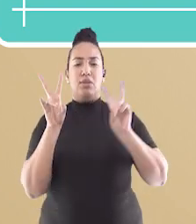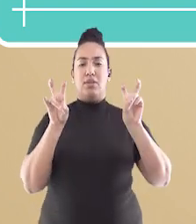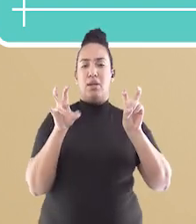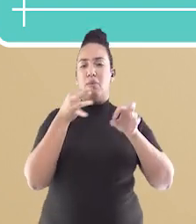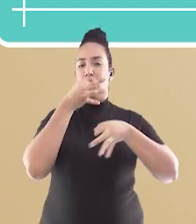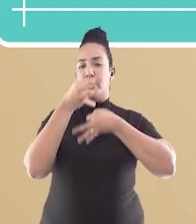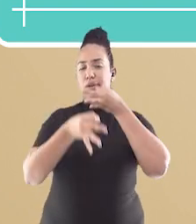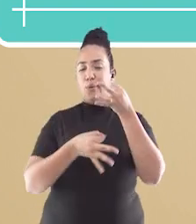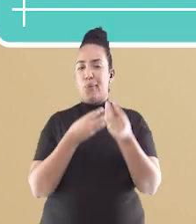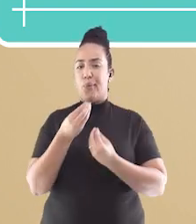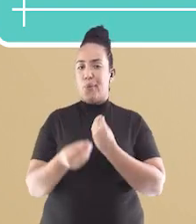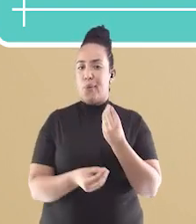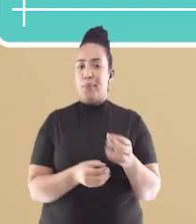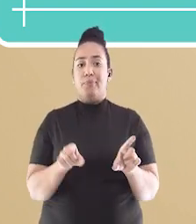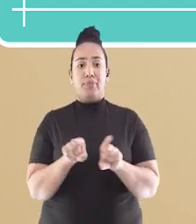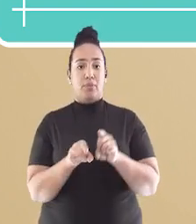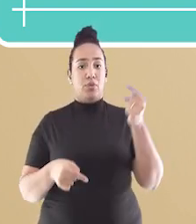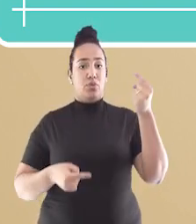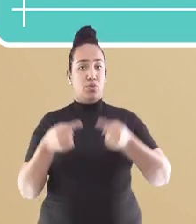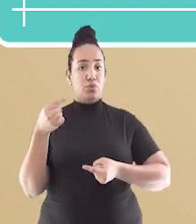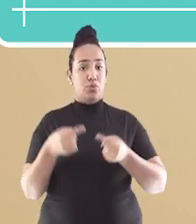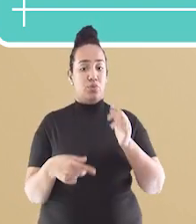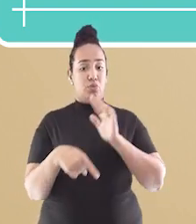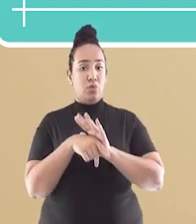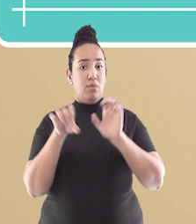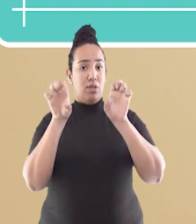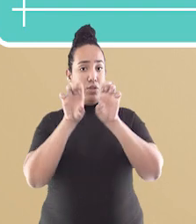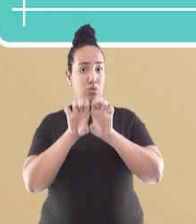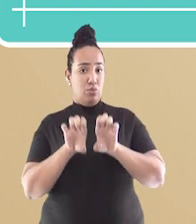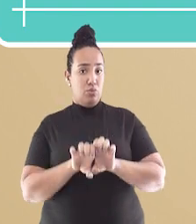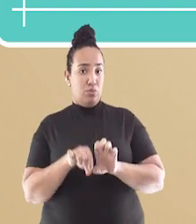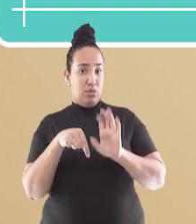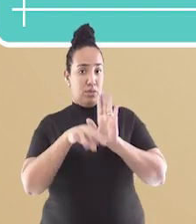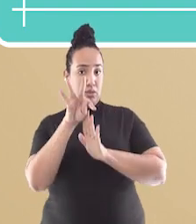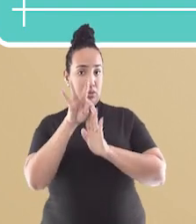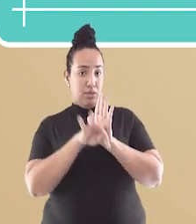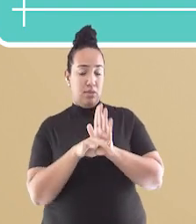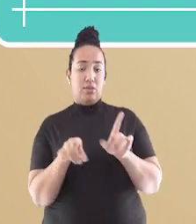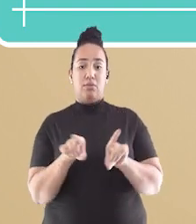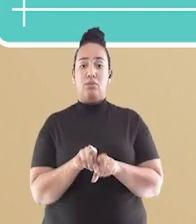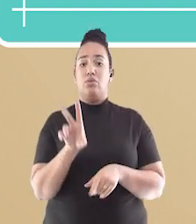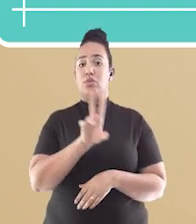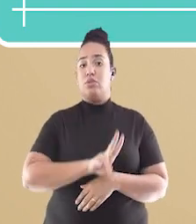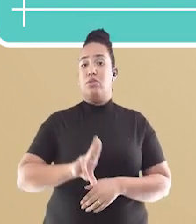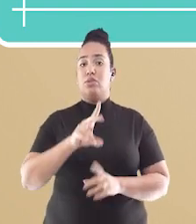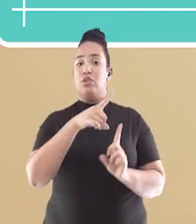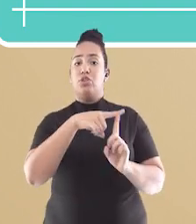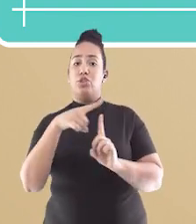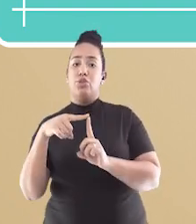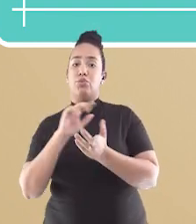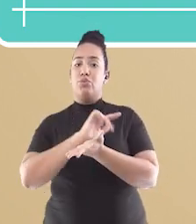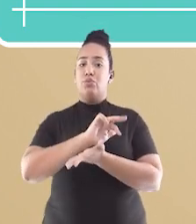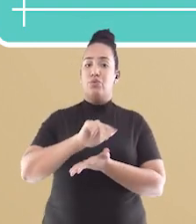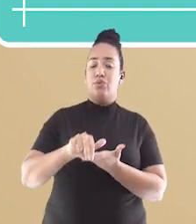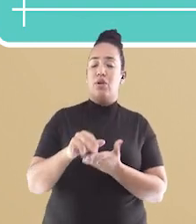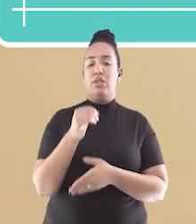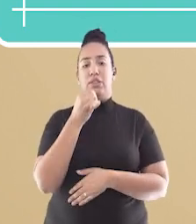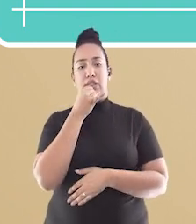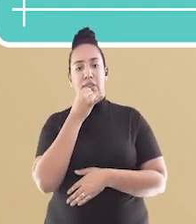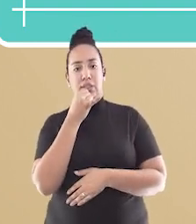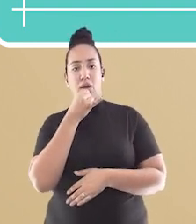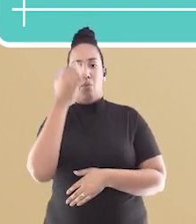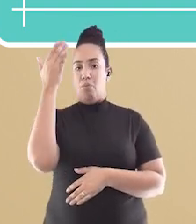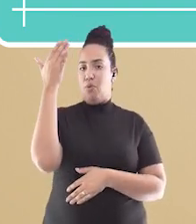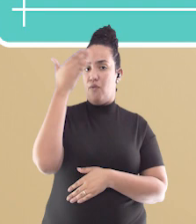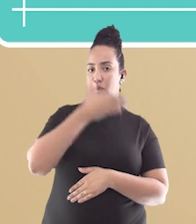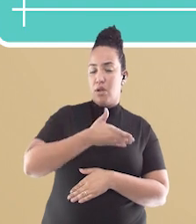tema polêmico, argumentando de acordo com a estrutura própria desse tipo de texto e utilizando diferentes tipos de argumento, como de